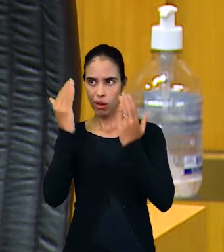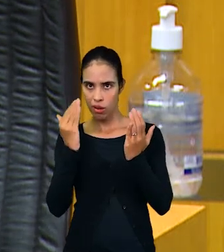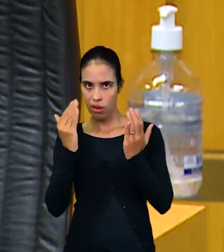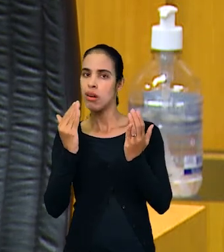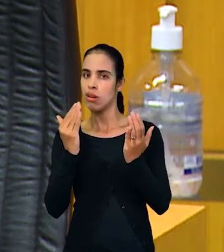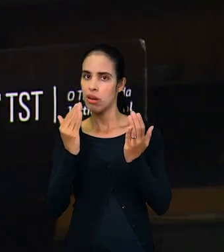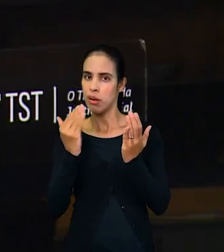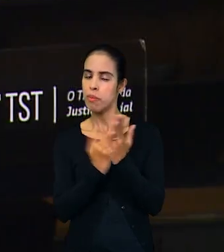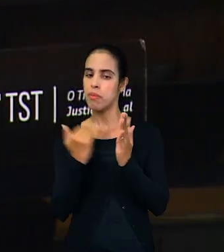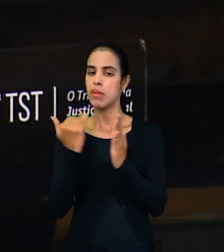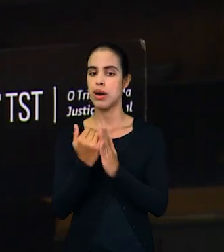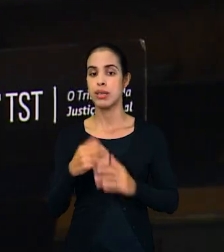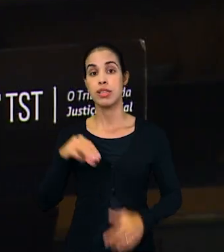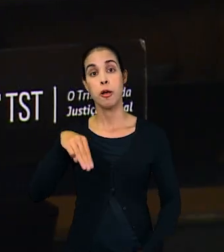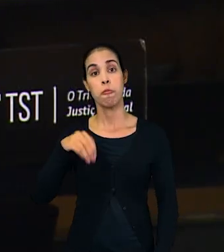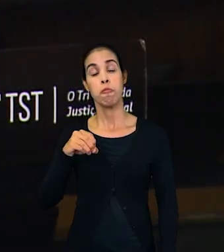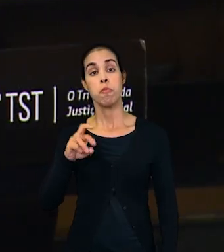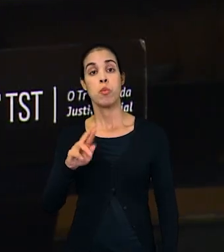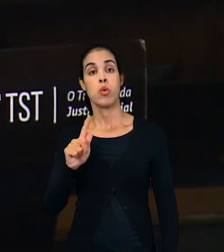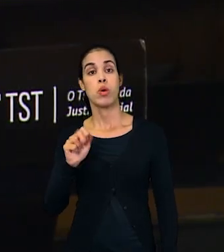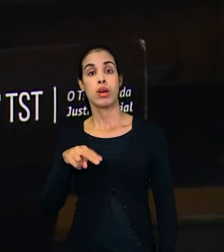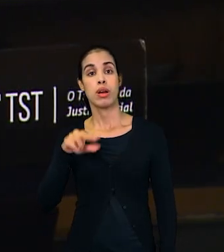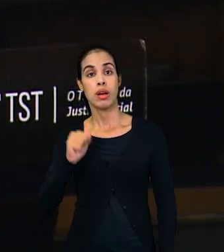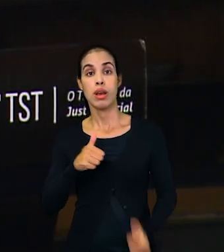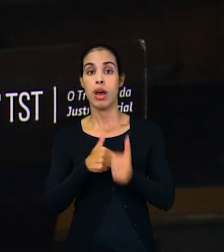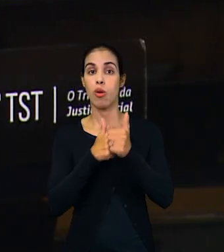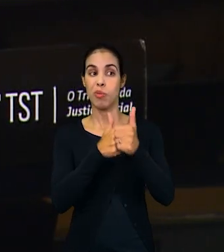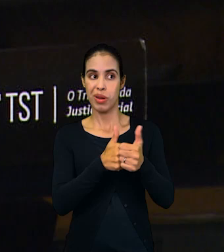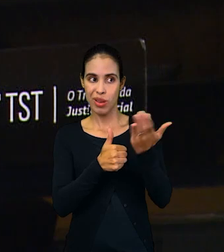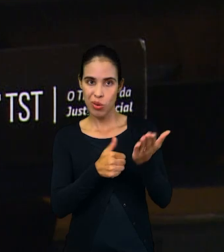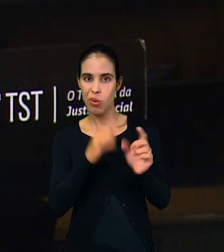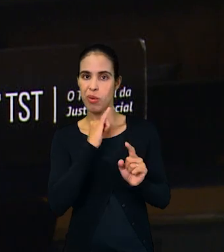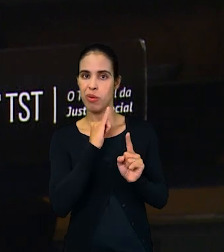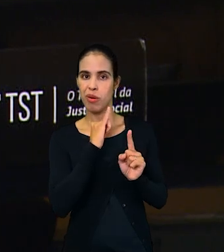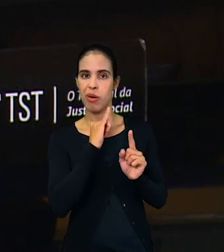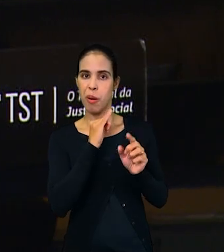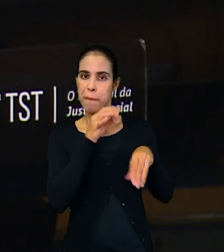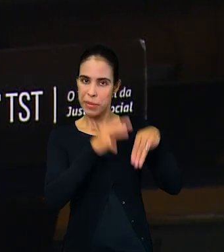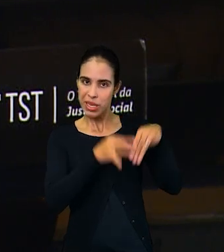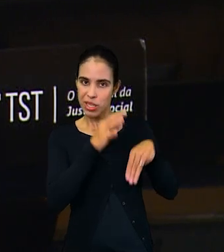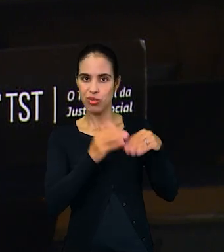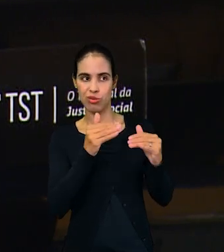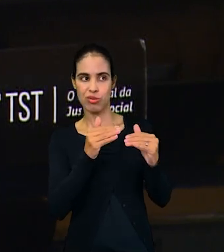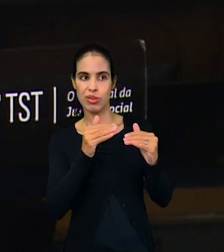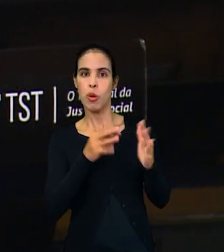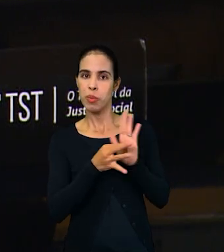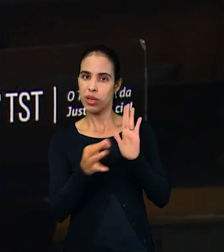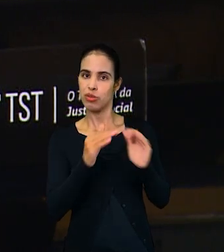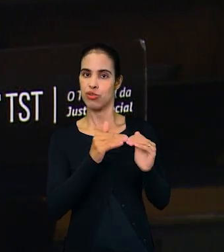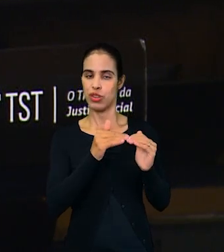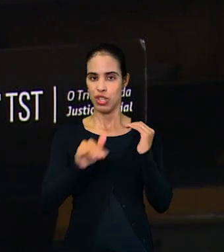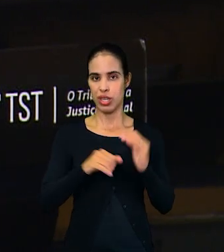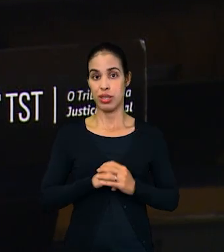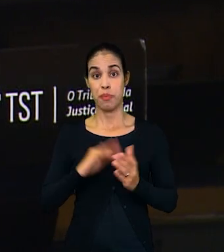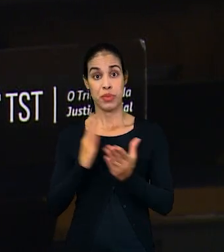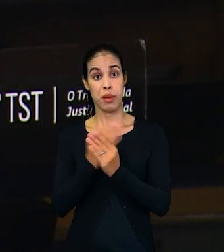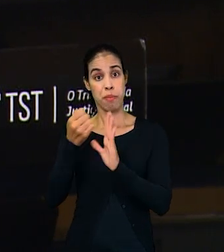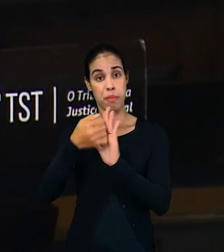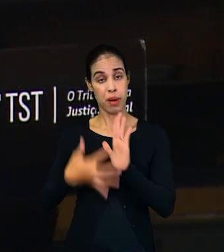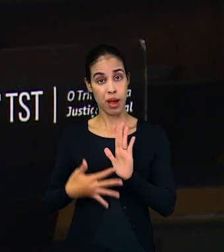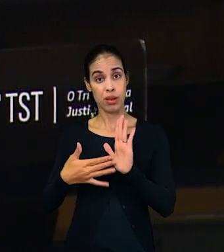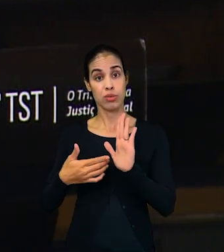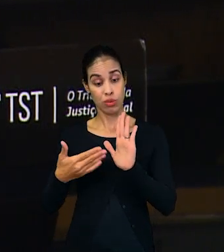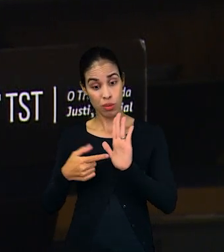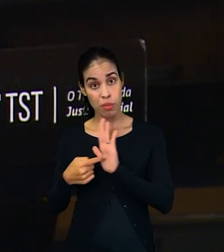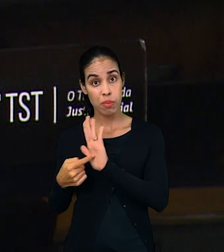vínculo doméstico. A ministra Morgana Richa acompanhou a divergência. Os embargos de declaração, eles trazem